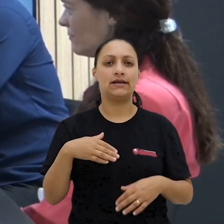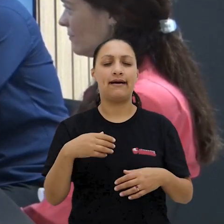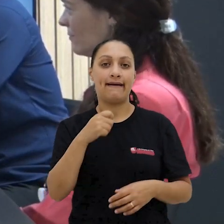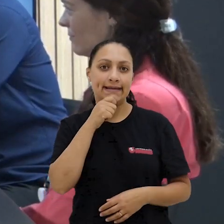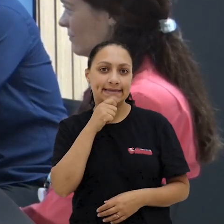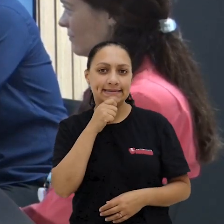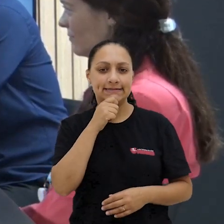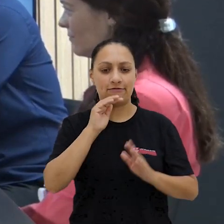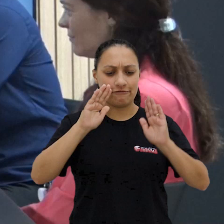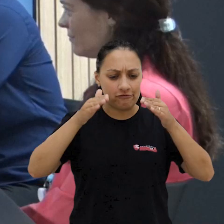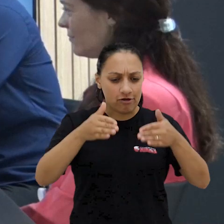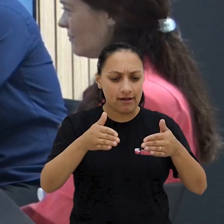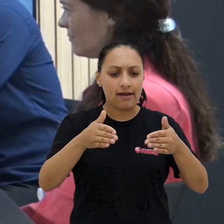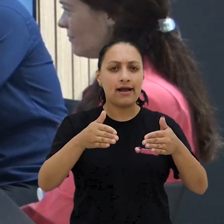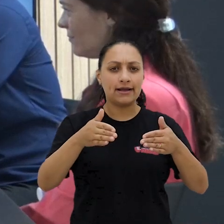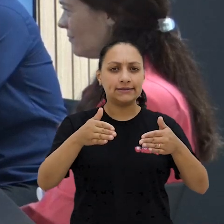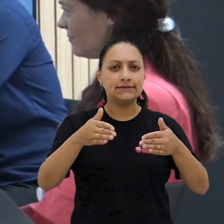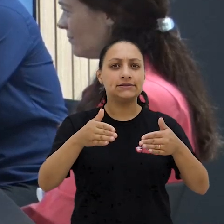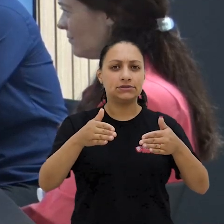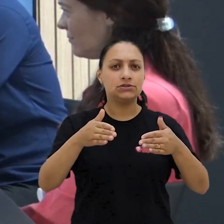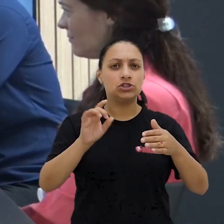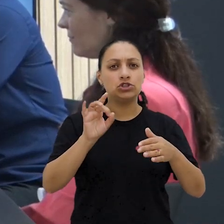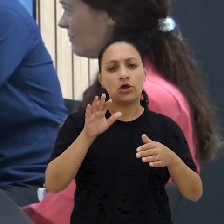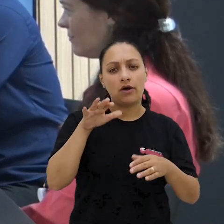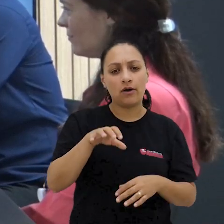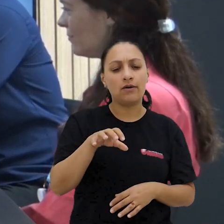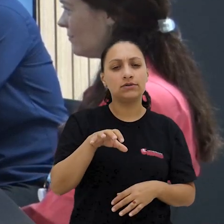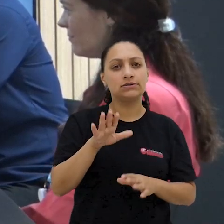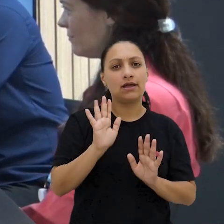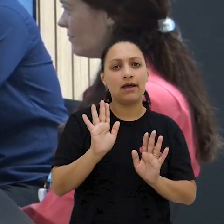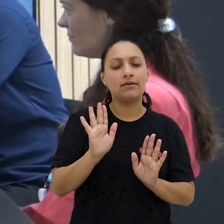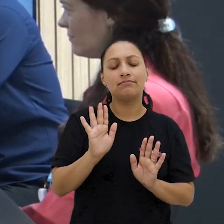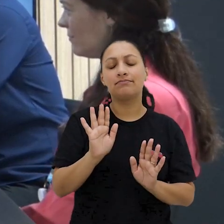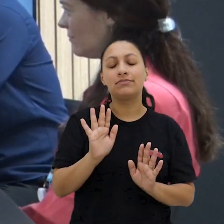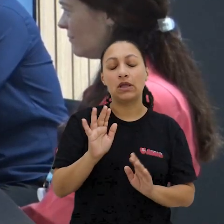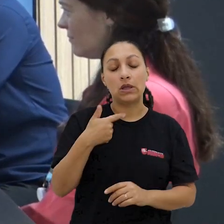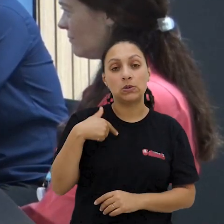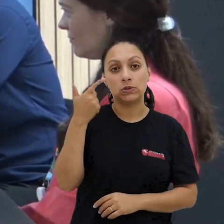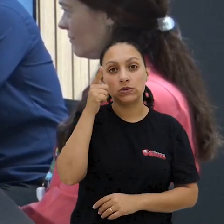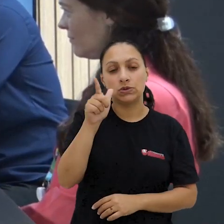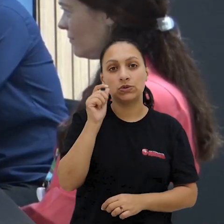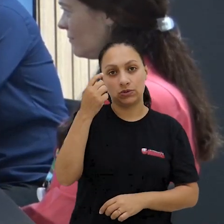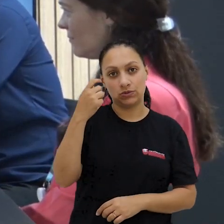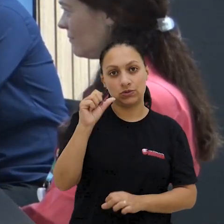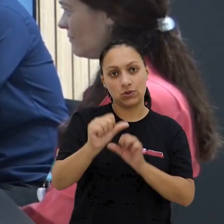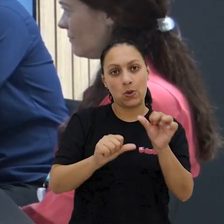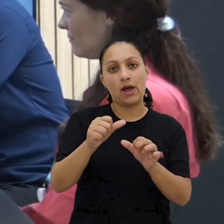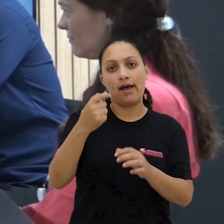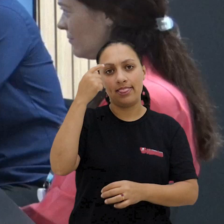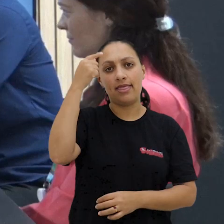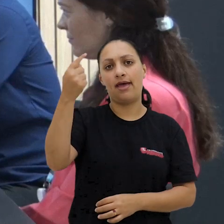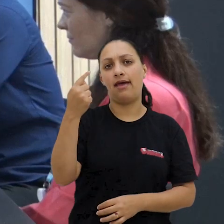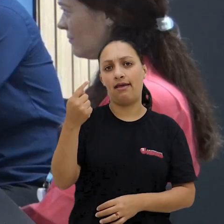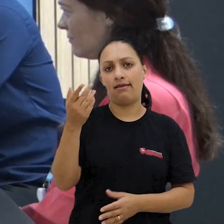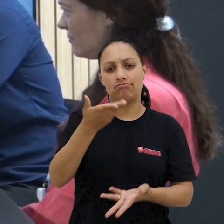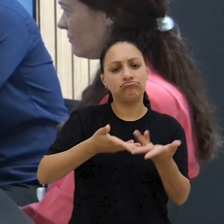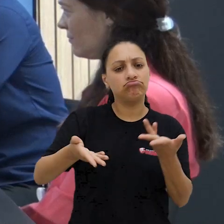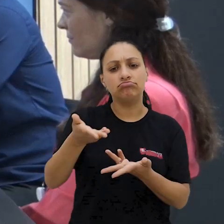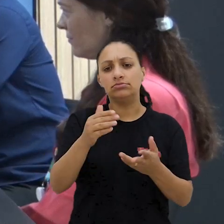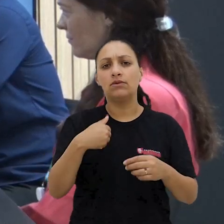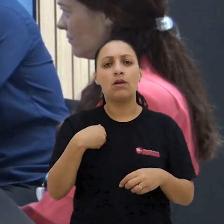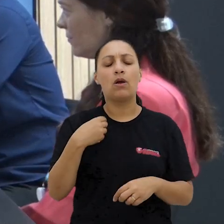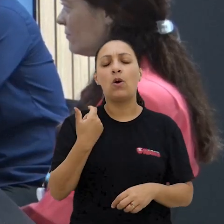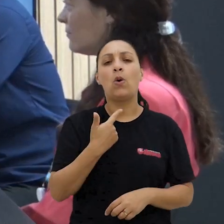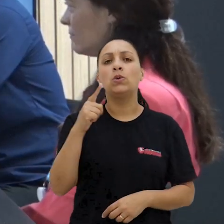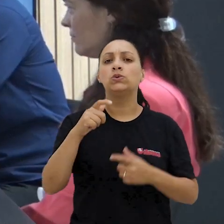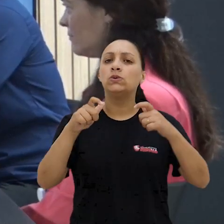caixinha ainda, dentro do teu metro quadrado ali, fechado com a tua porta? Então, tu tá conseguindo trocar de ideia quantos outros locais a gente